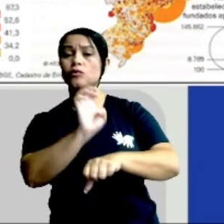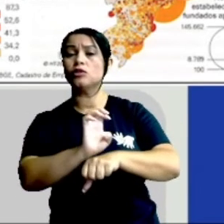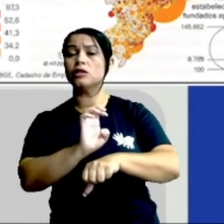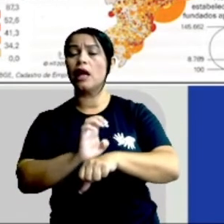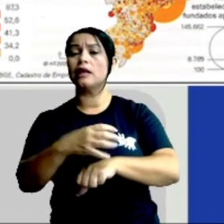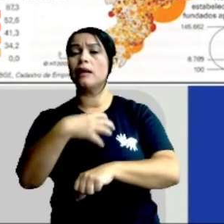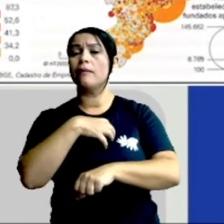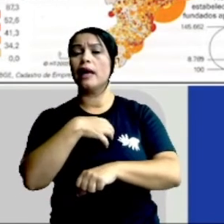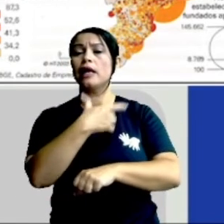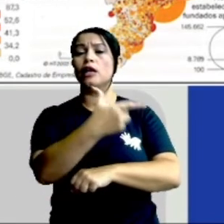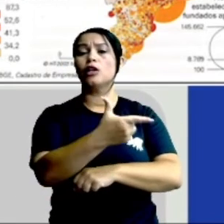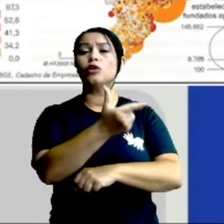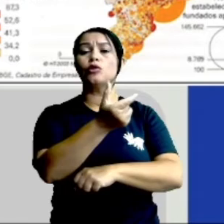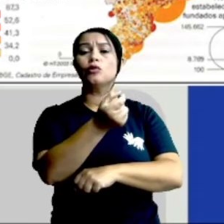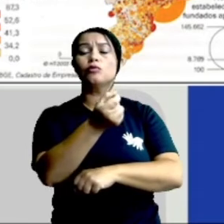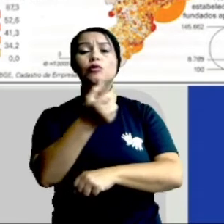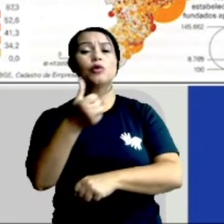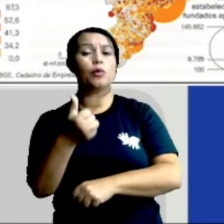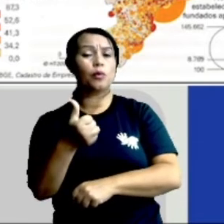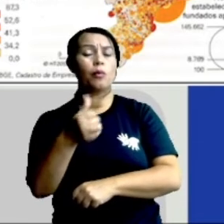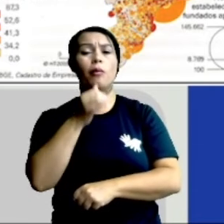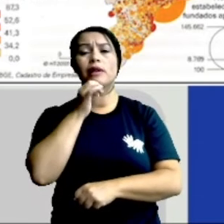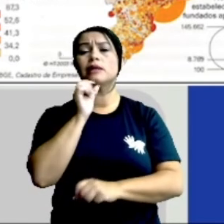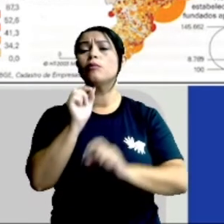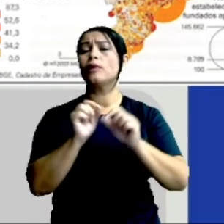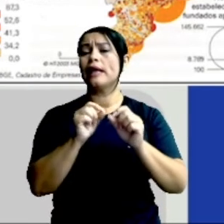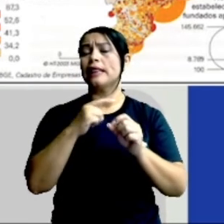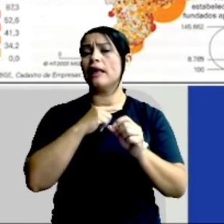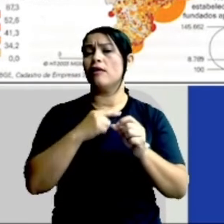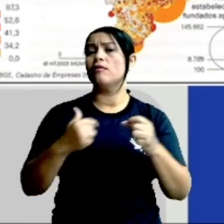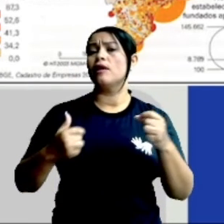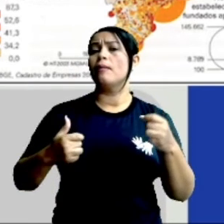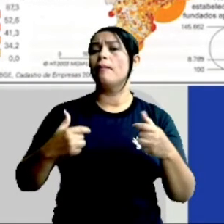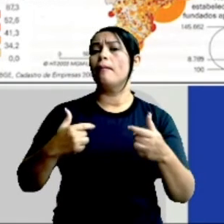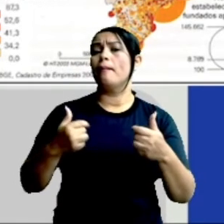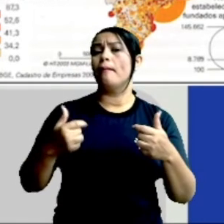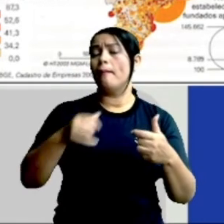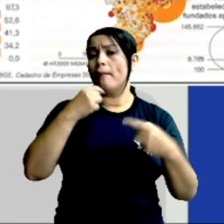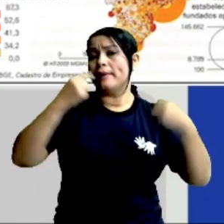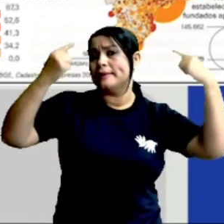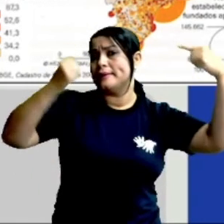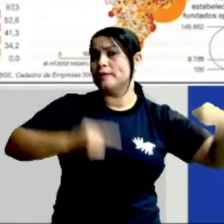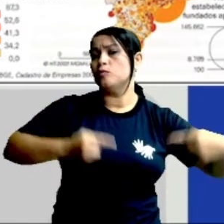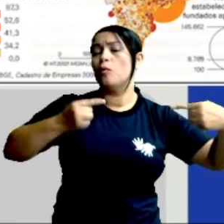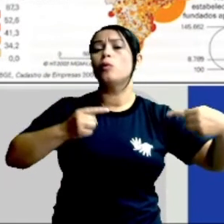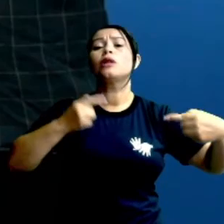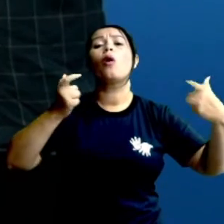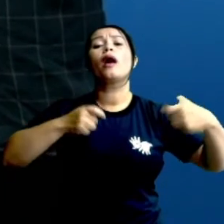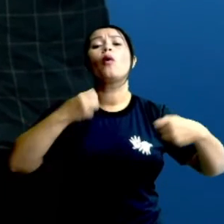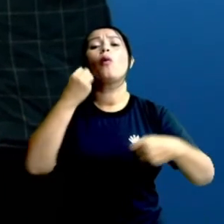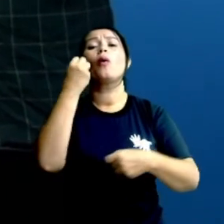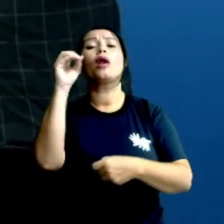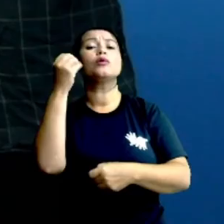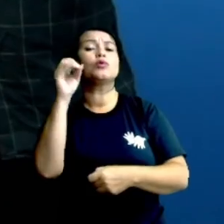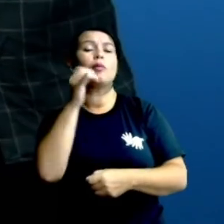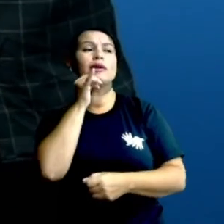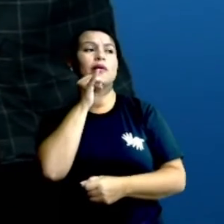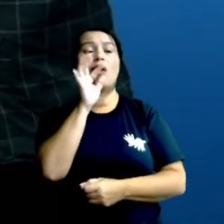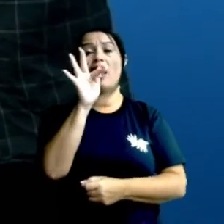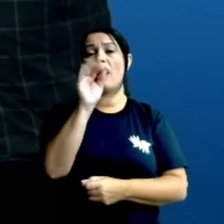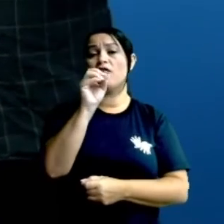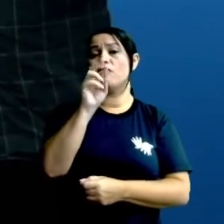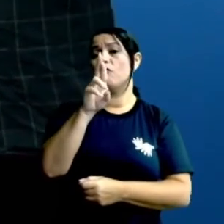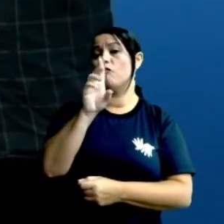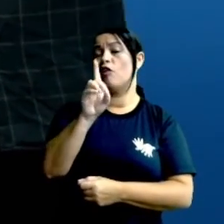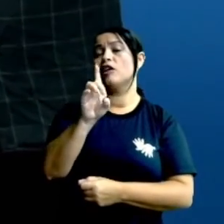2001, depois de uma grande guerra, vamos dizer assim, travada com o Rio Grande do Sul. Aí a Ford meio que ficou assim: Quem dá